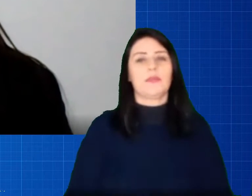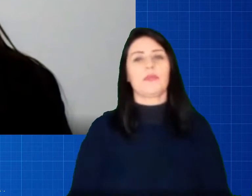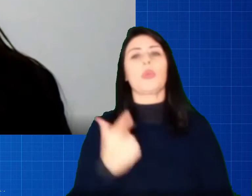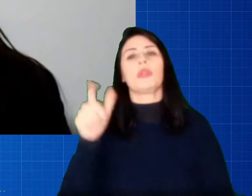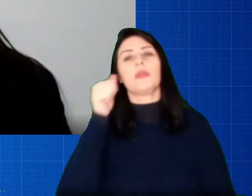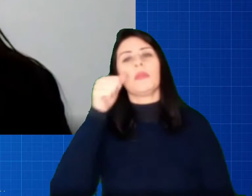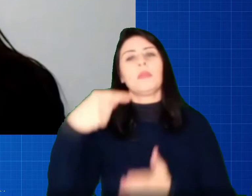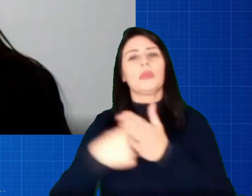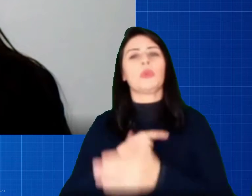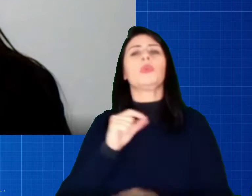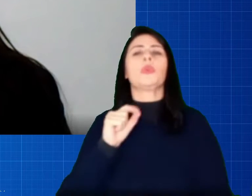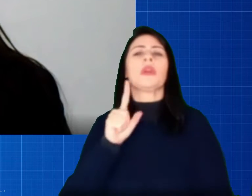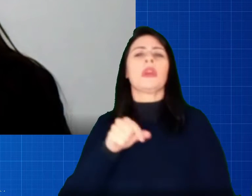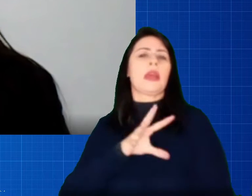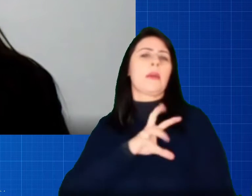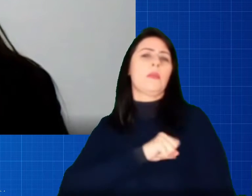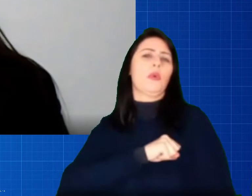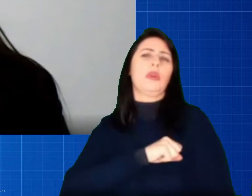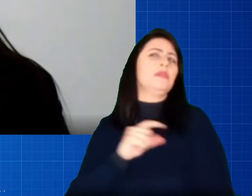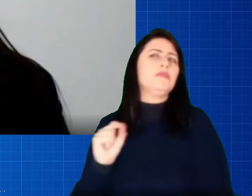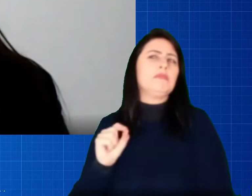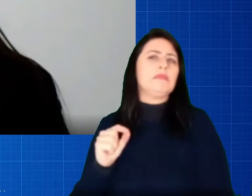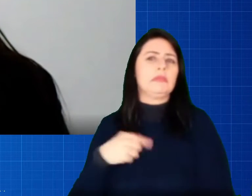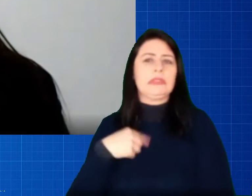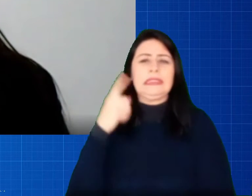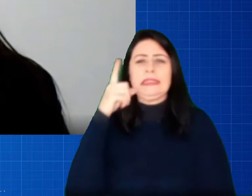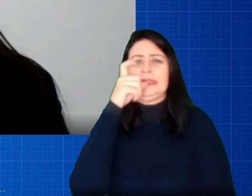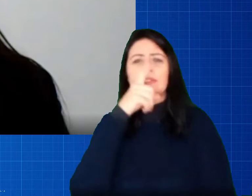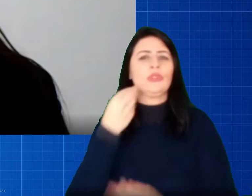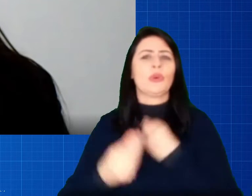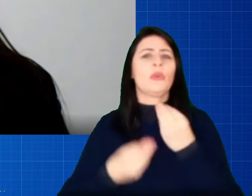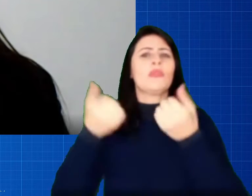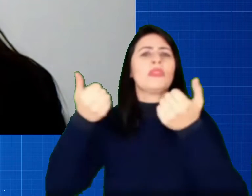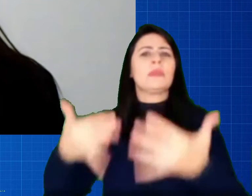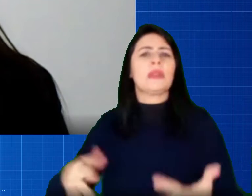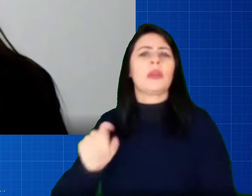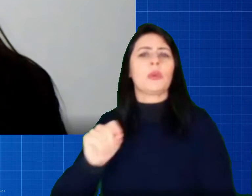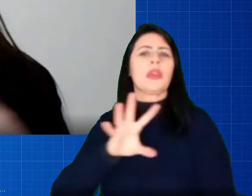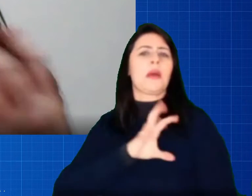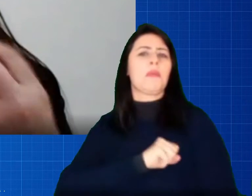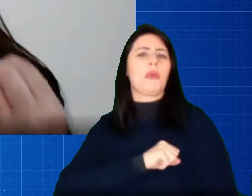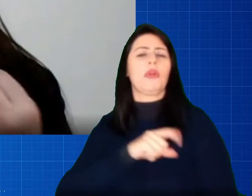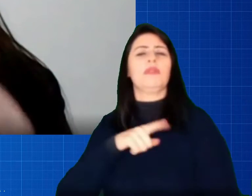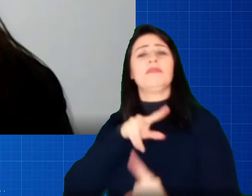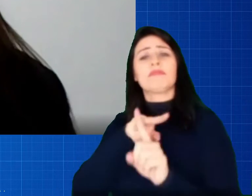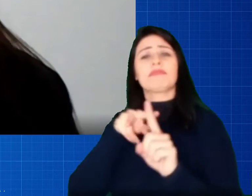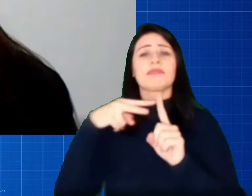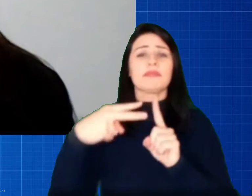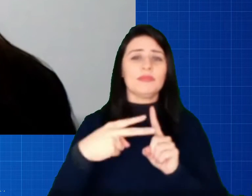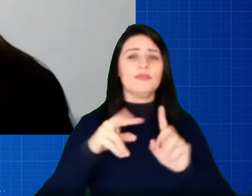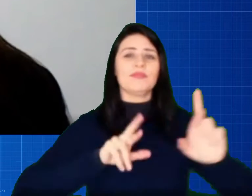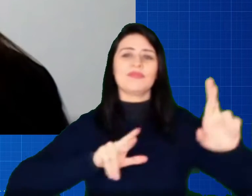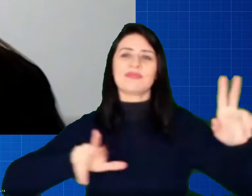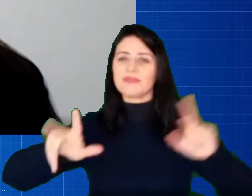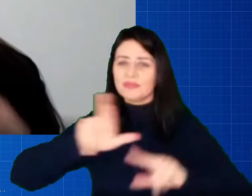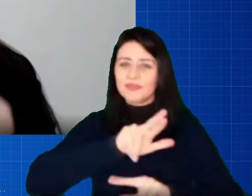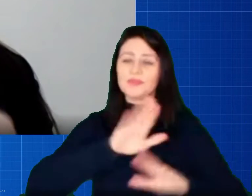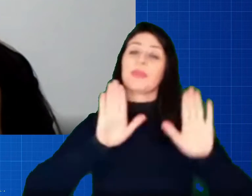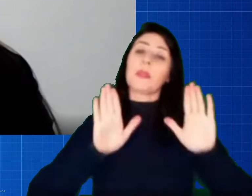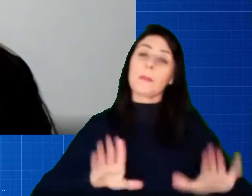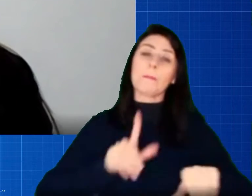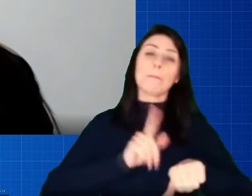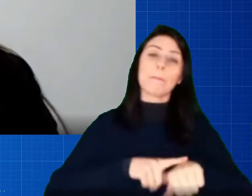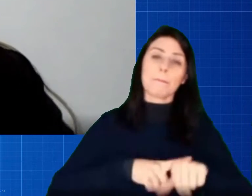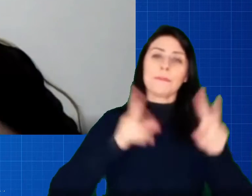que é o amor? Falei, nossa, mais complexo ainda, né? Vou explicar o que é o amor. Então, tem as visões diferentes das crianças. Mas, ao